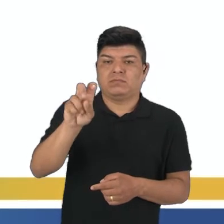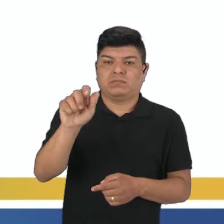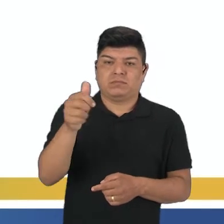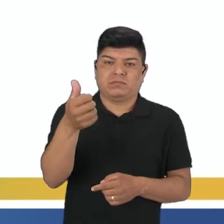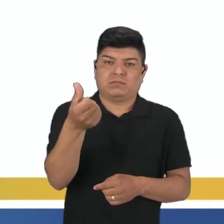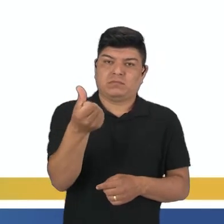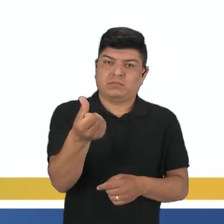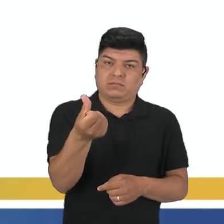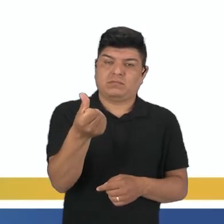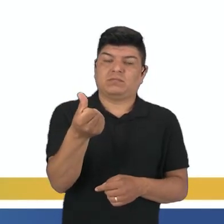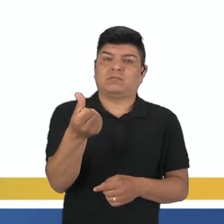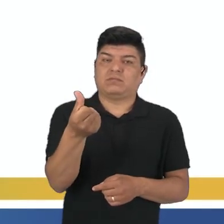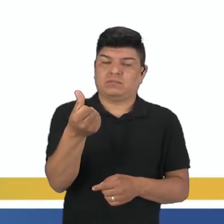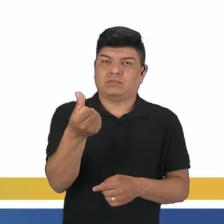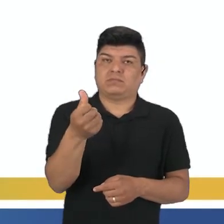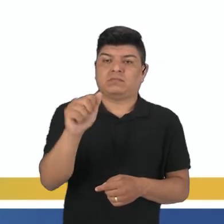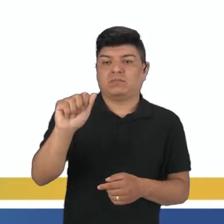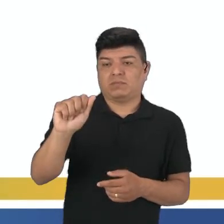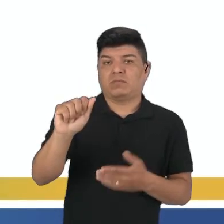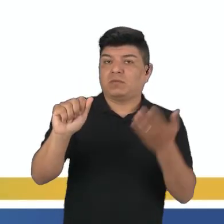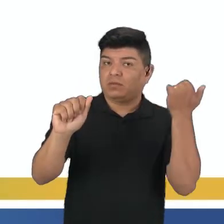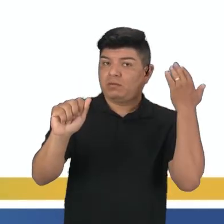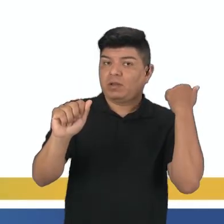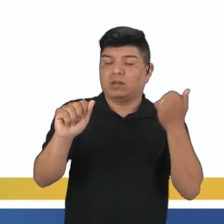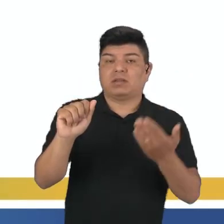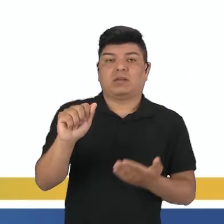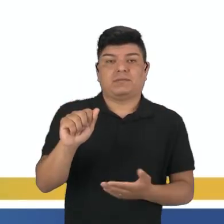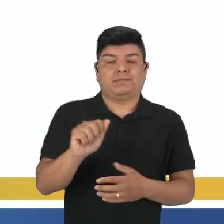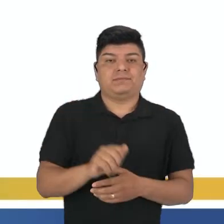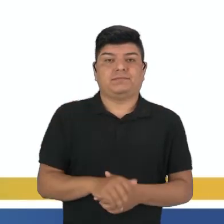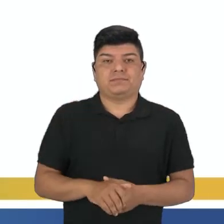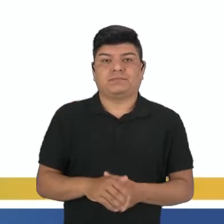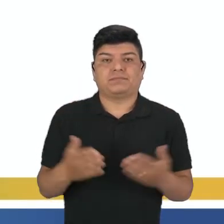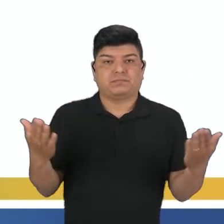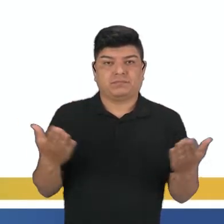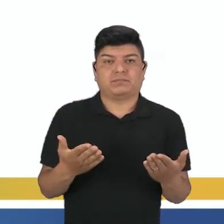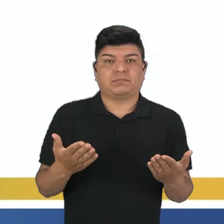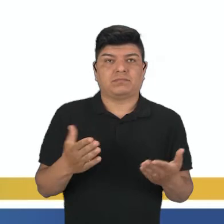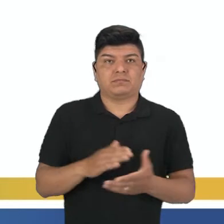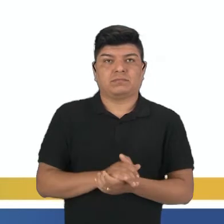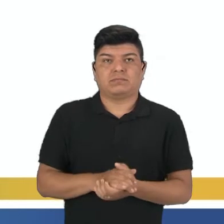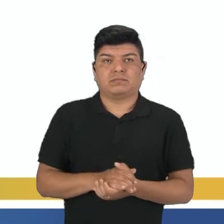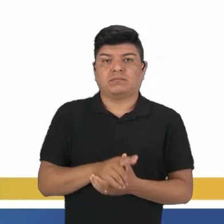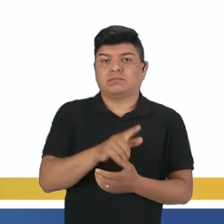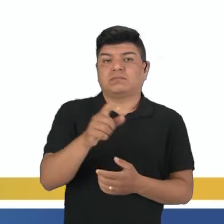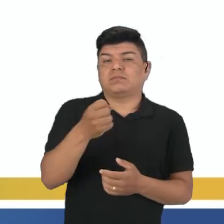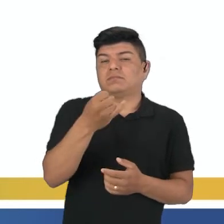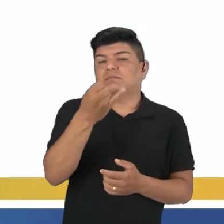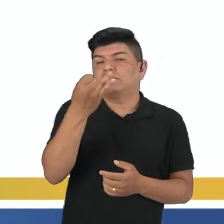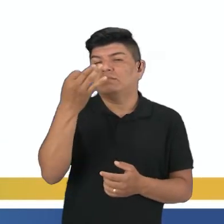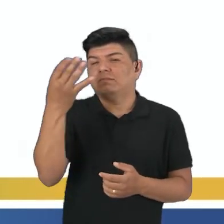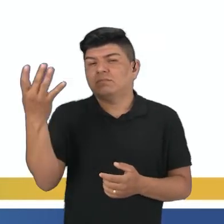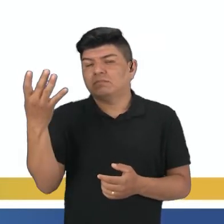5,6, que é o númerozinho lá, o A lá da definição. Agora, você vai contar